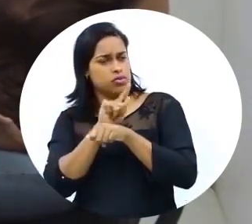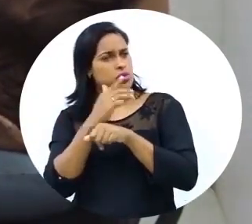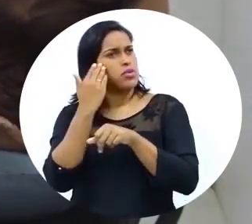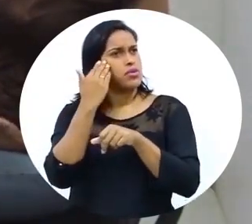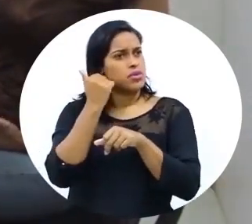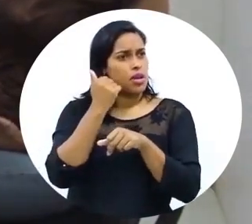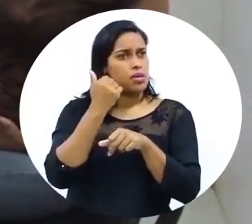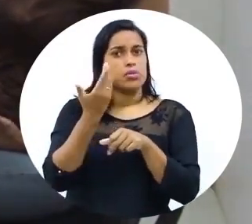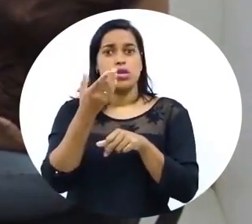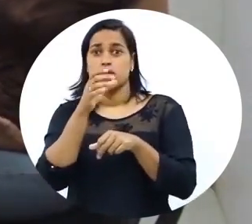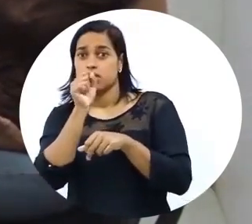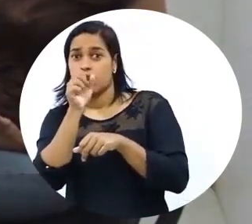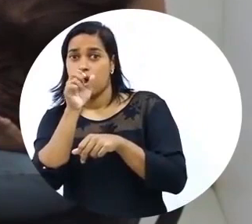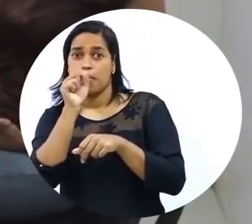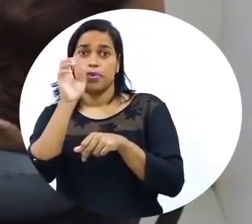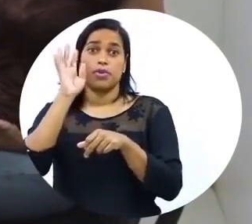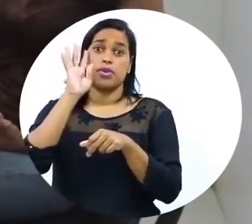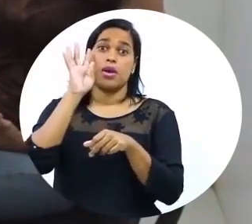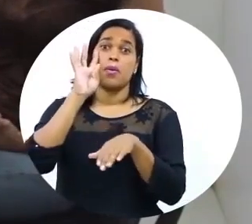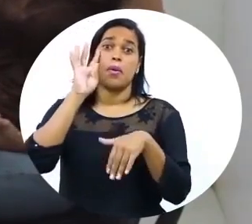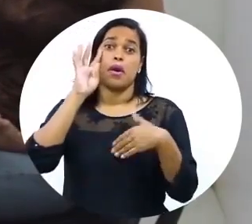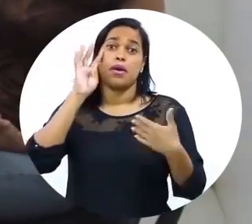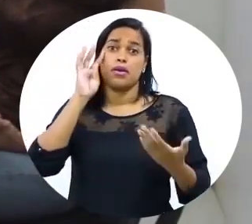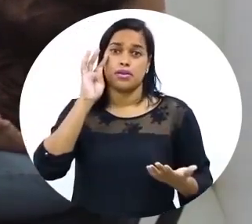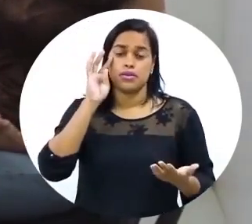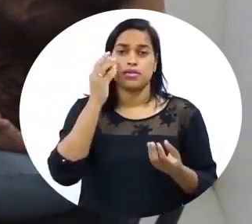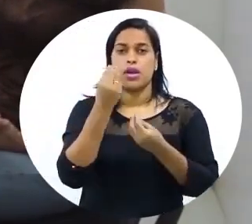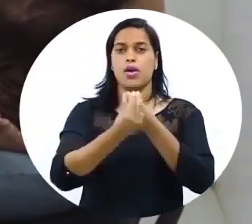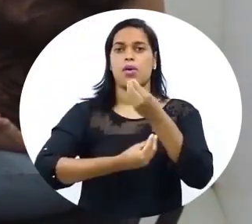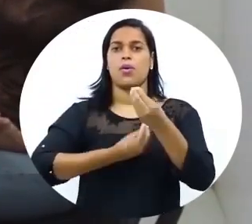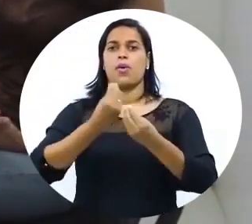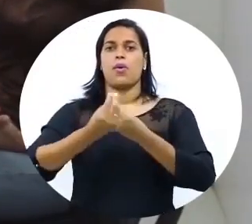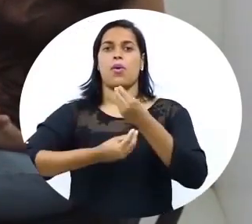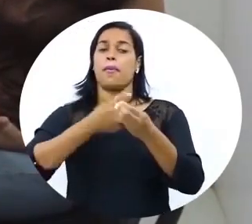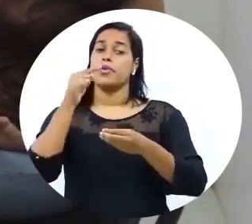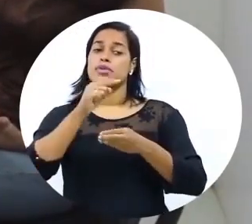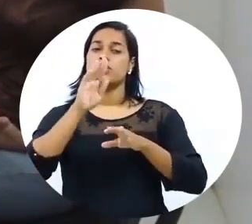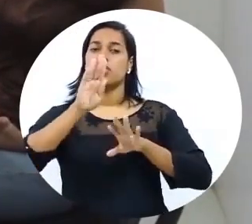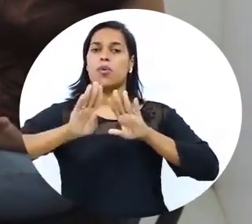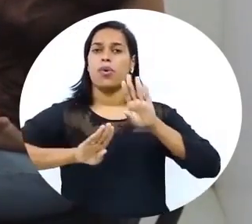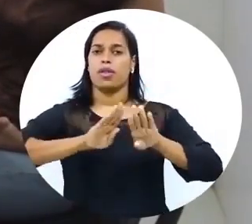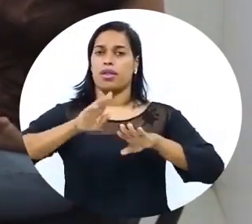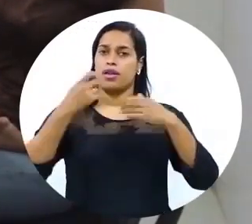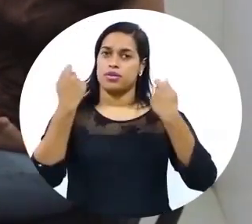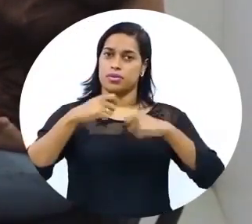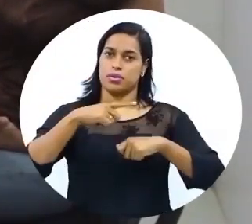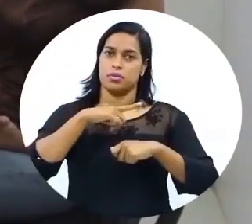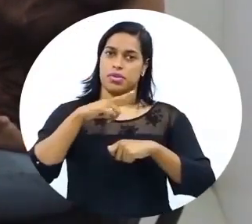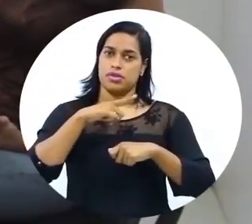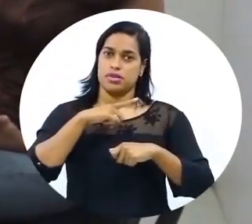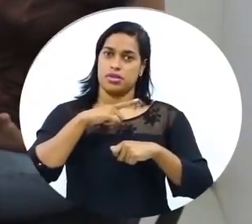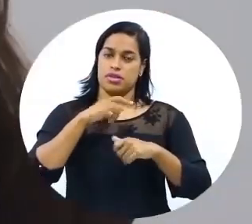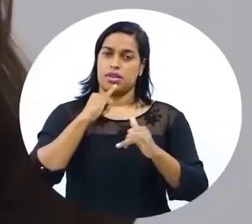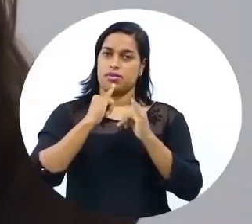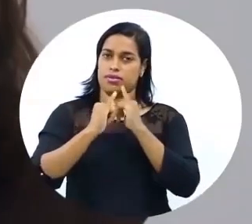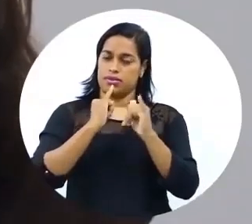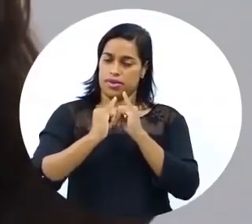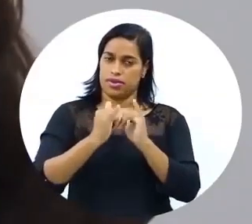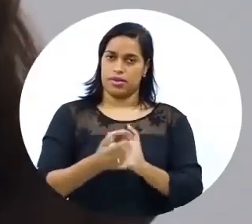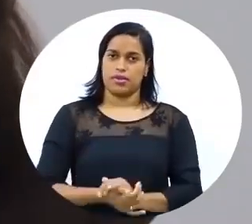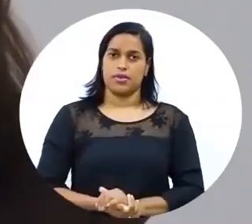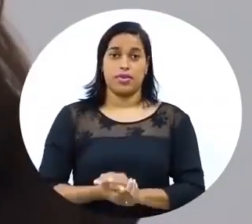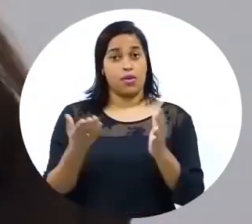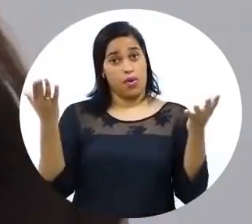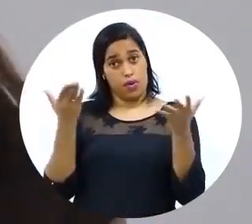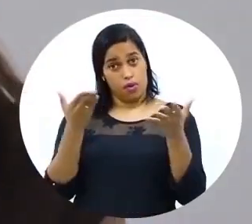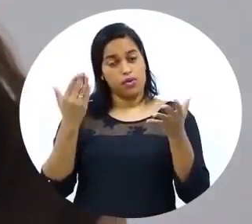farra foi no sábado ou se foi na quarta. Então, como é esse cuidado que se deve ter em relação a isso?